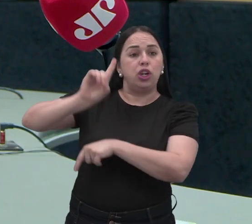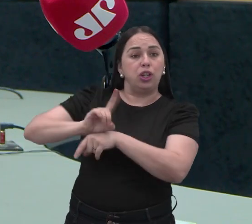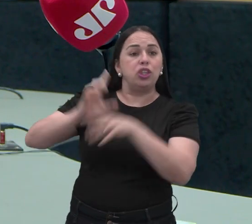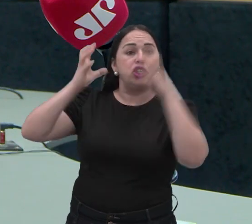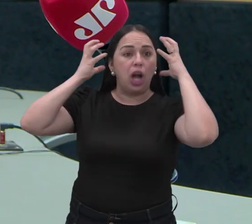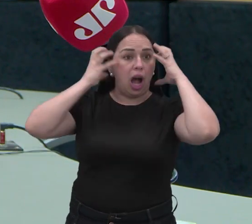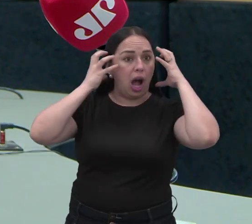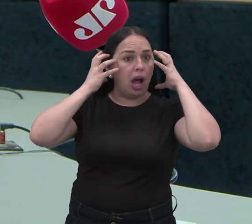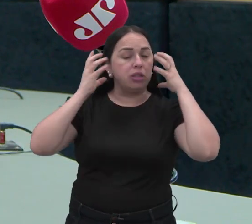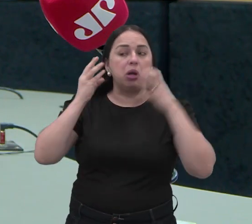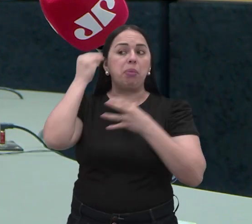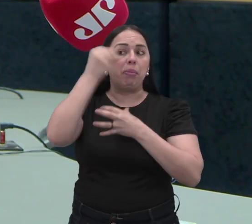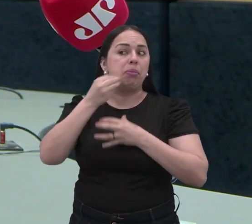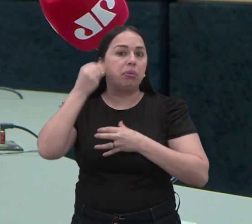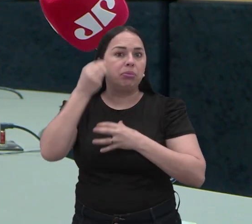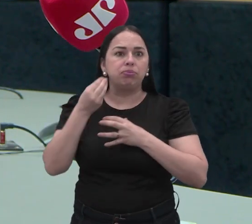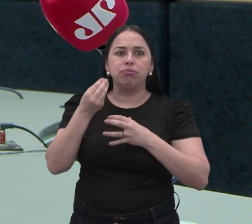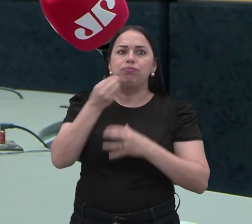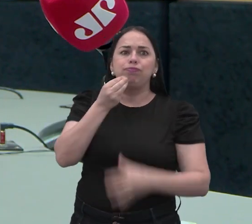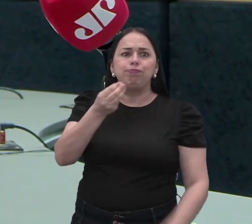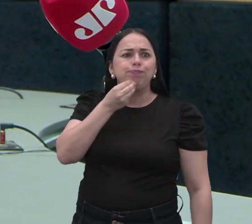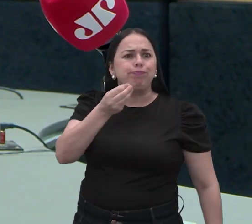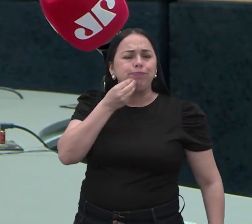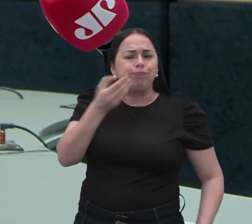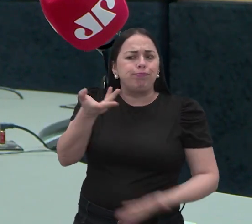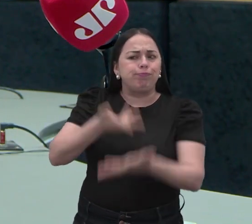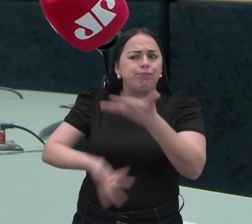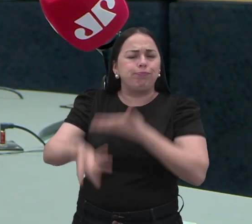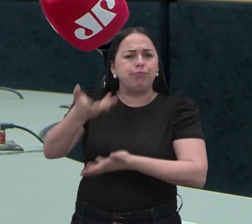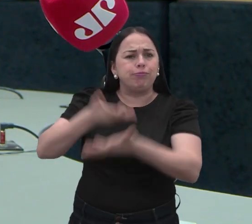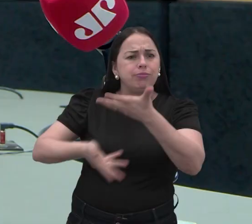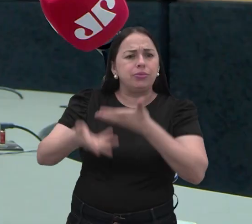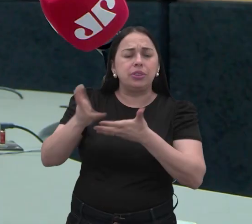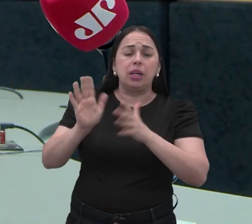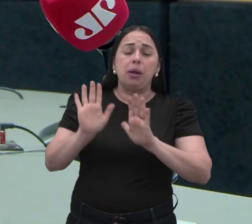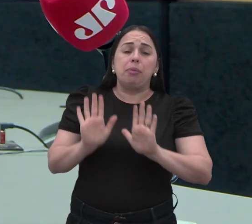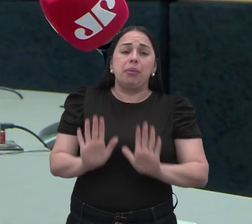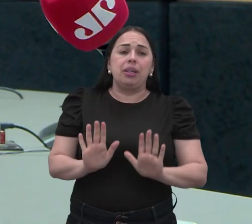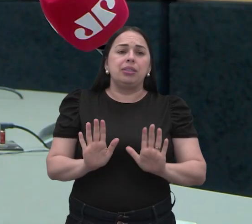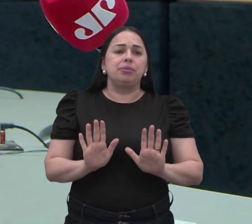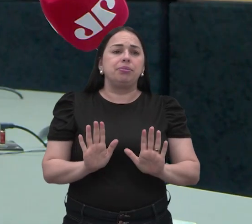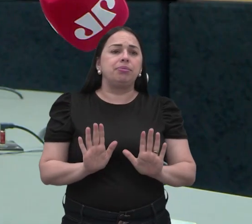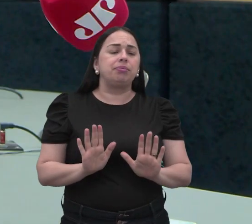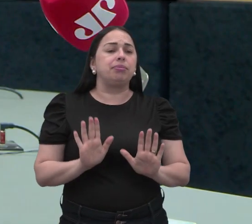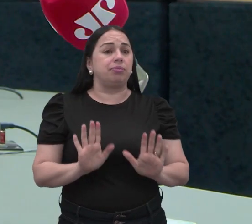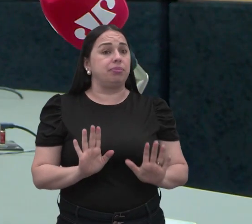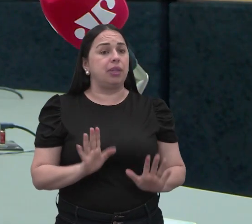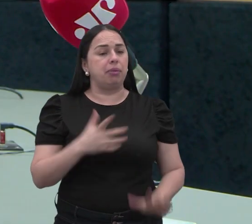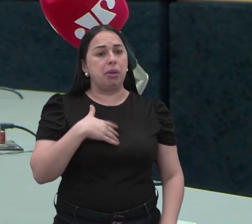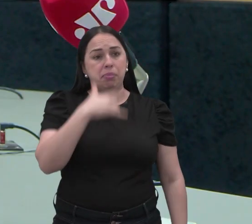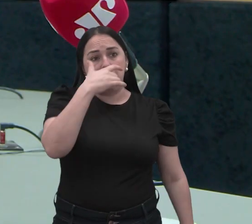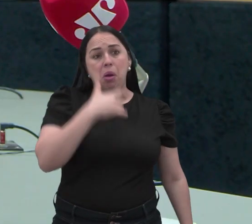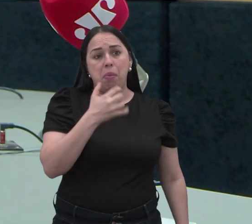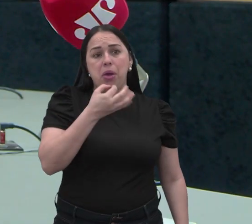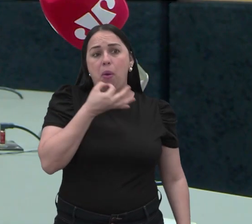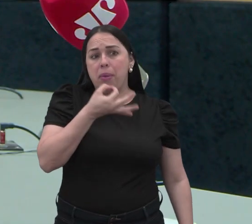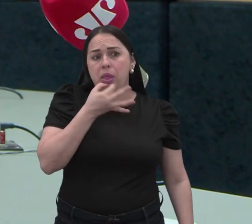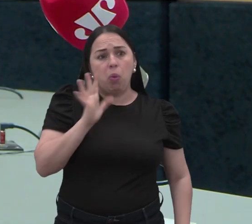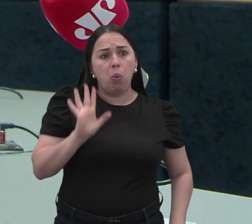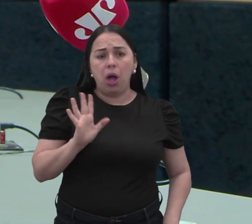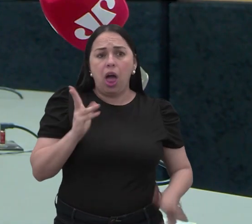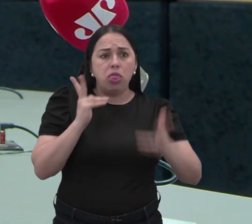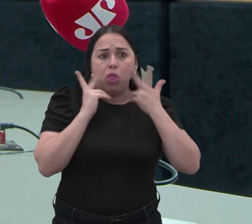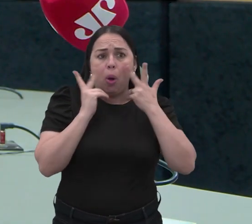tive também o privilégio de aprender com eles, mas é uma coisa que para mim é